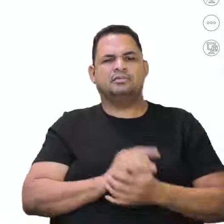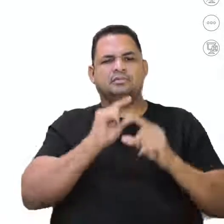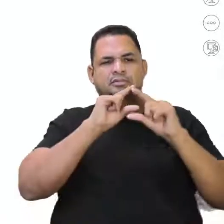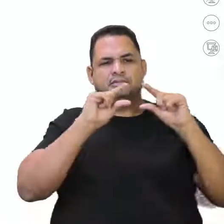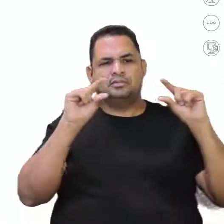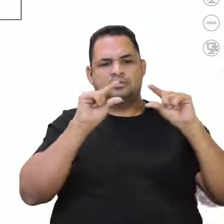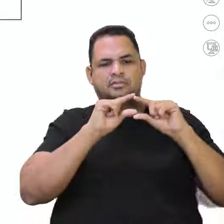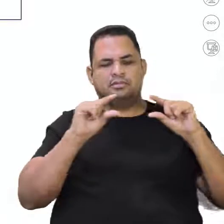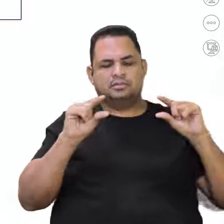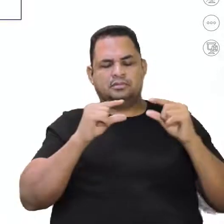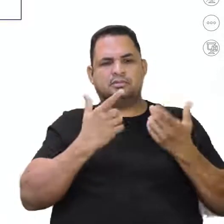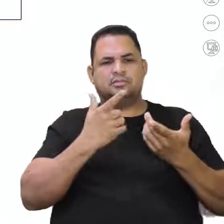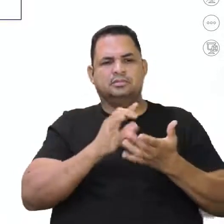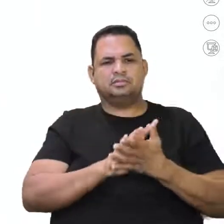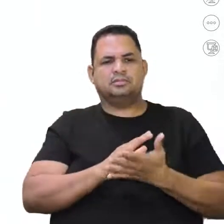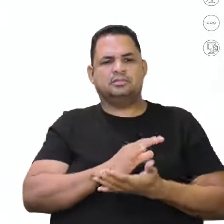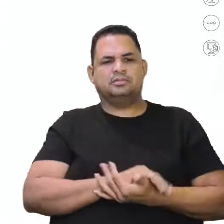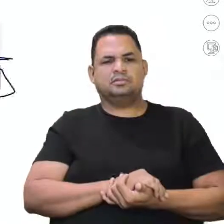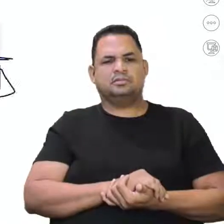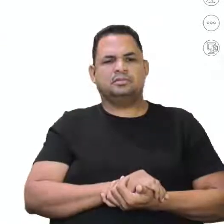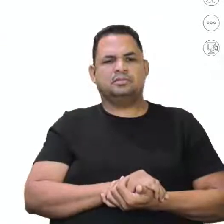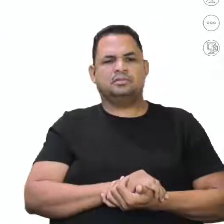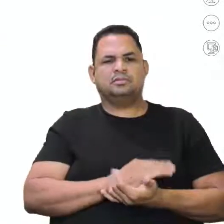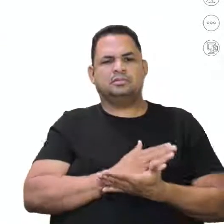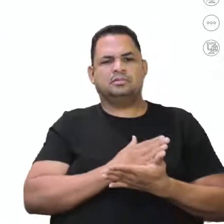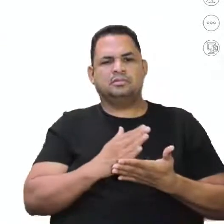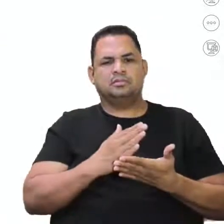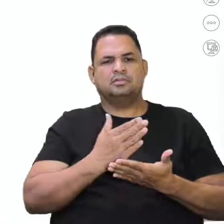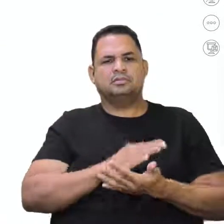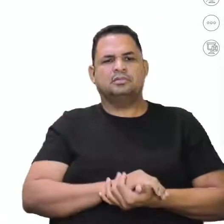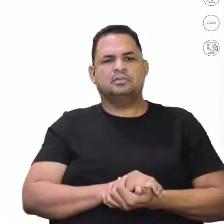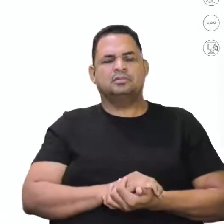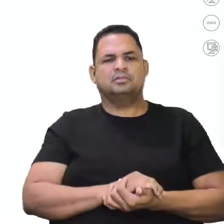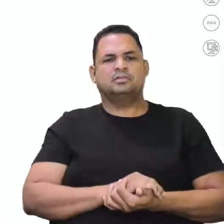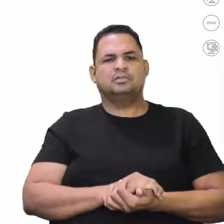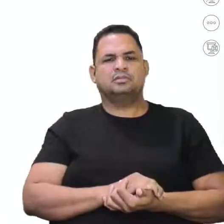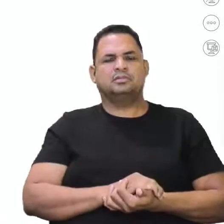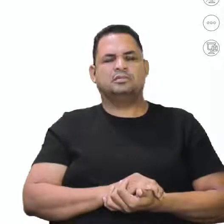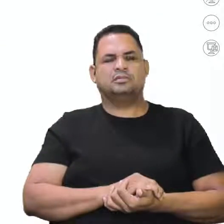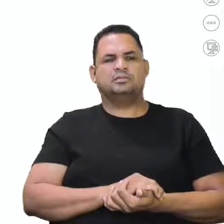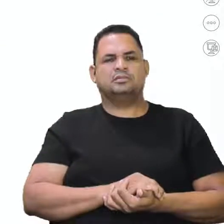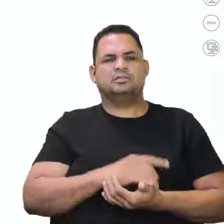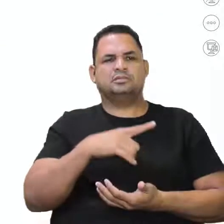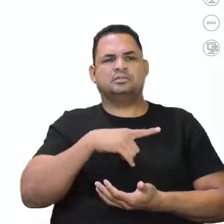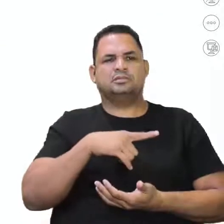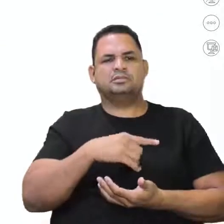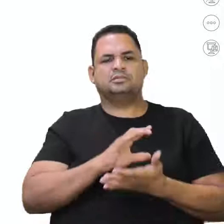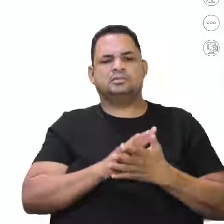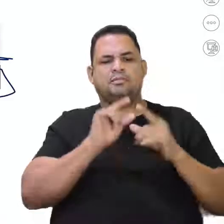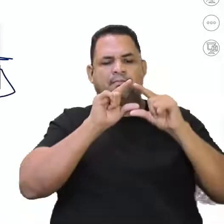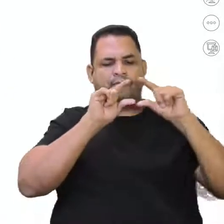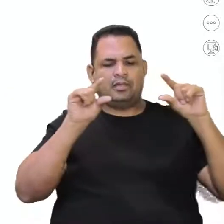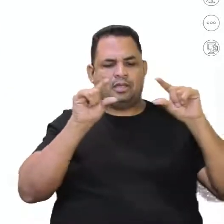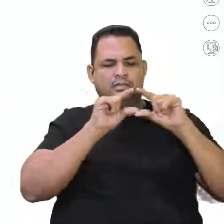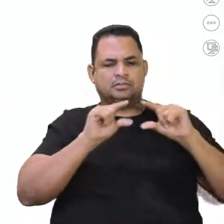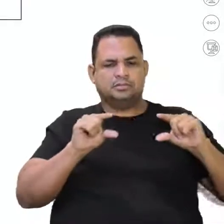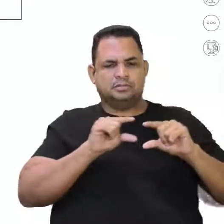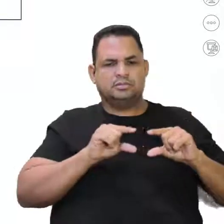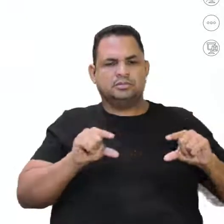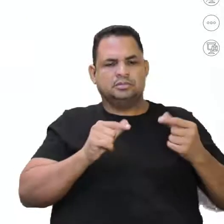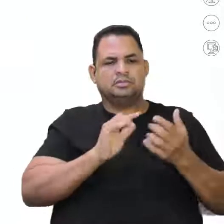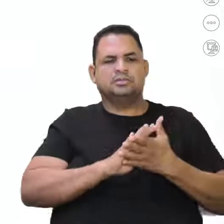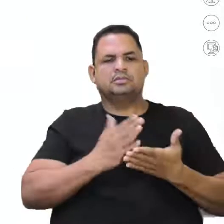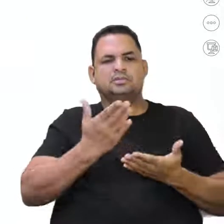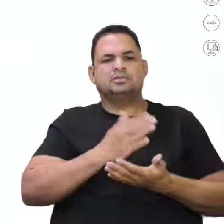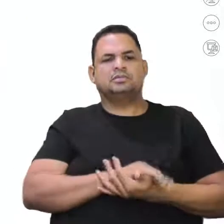do texto, aquele texto lá que a gente, lá do início, do How do you fall in love? Então temos trechos desse texto,